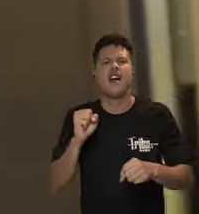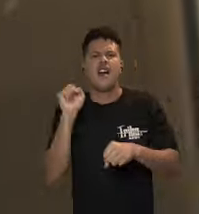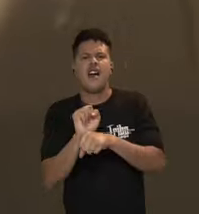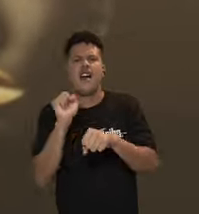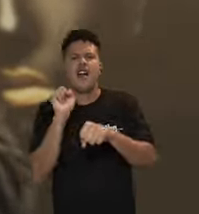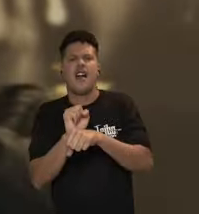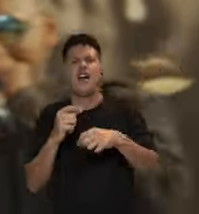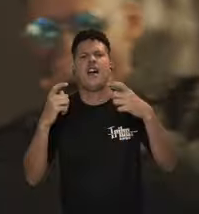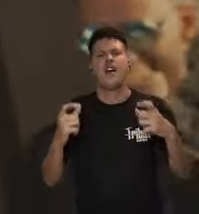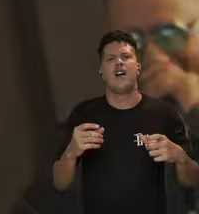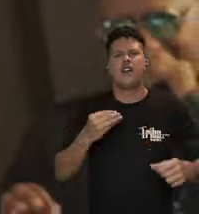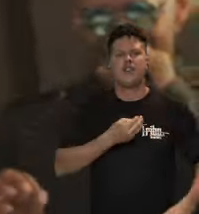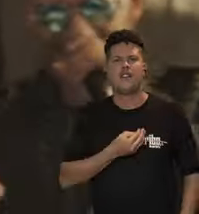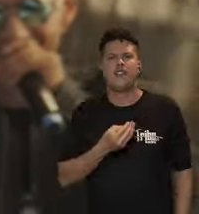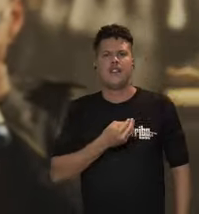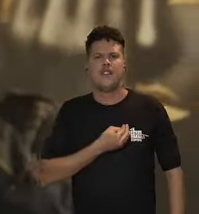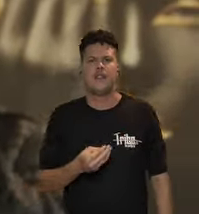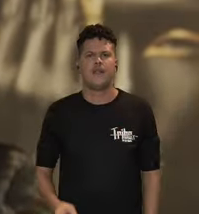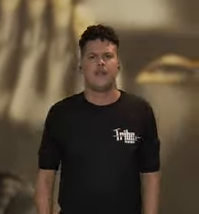nós tivesse.